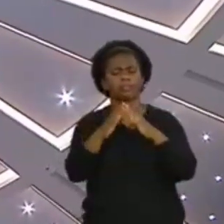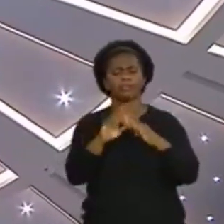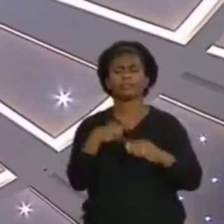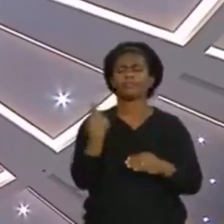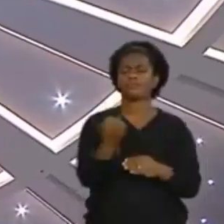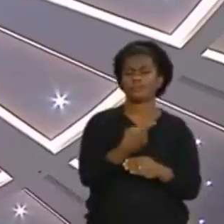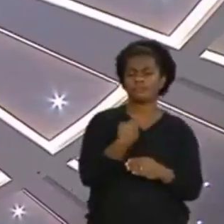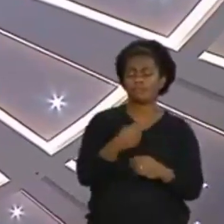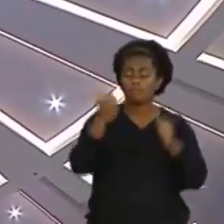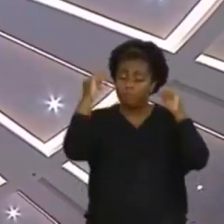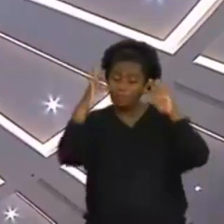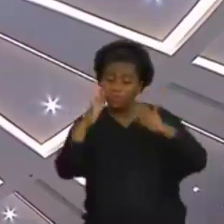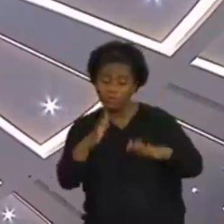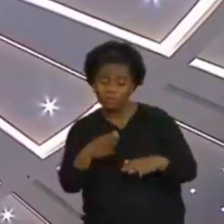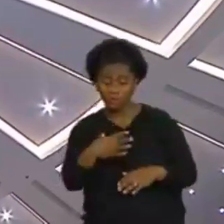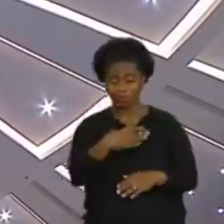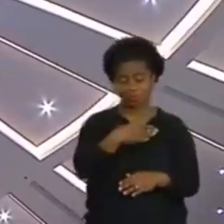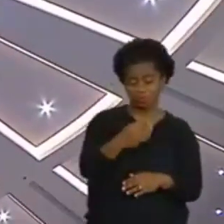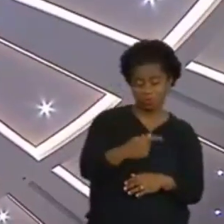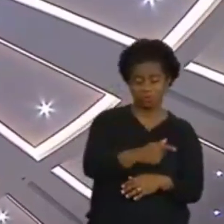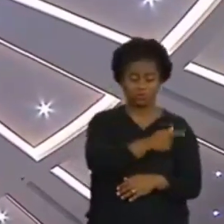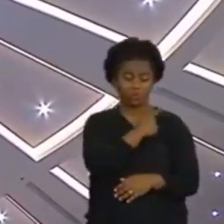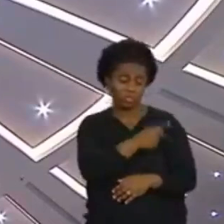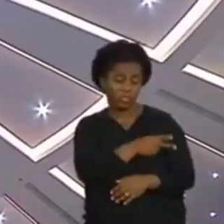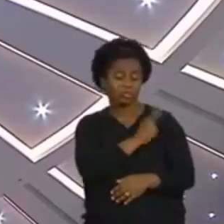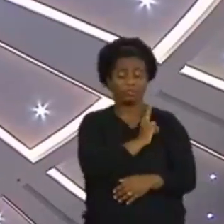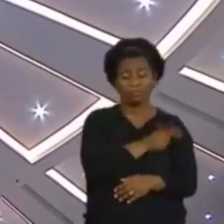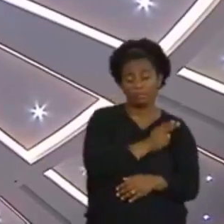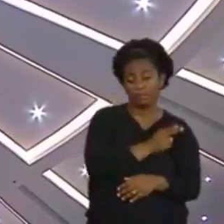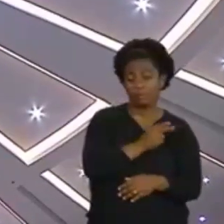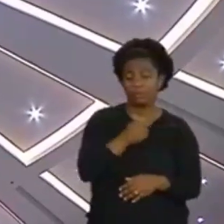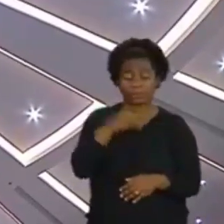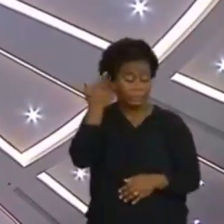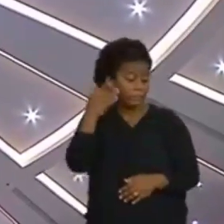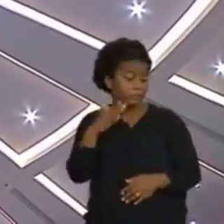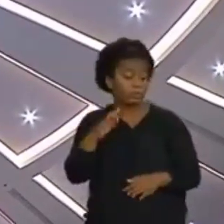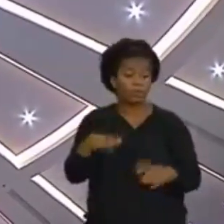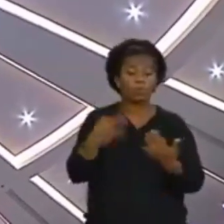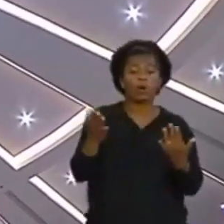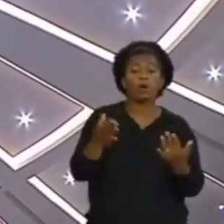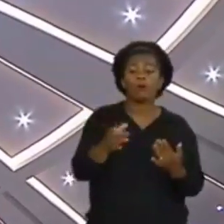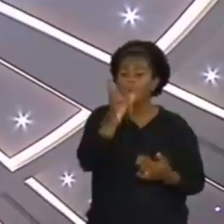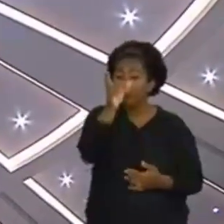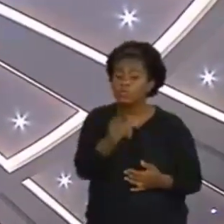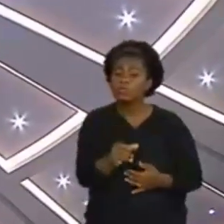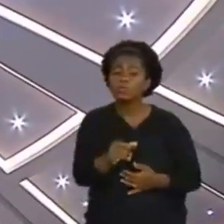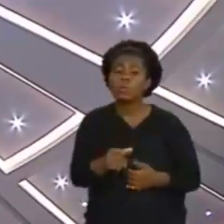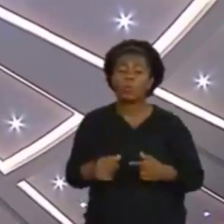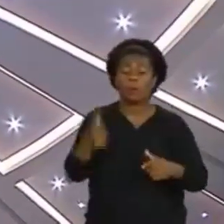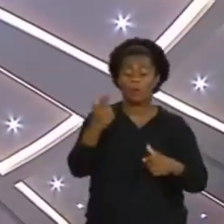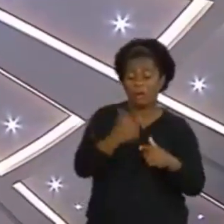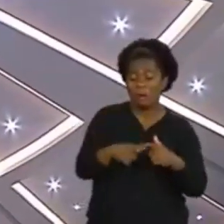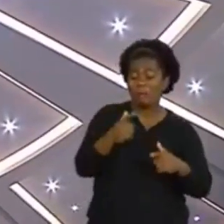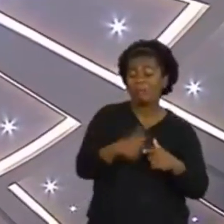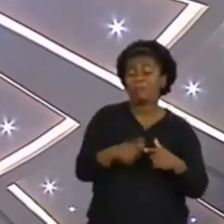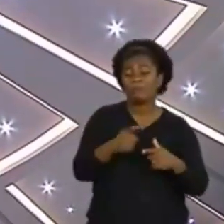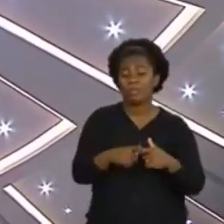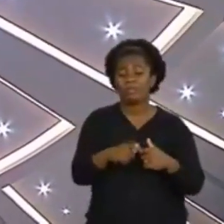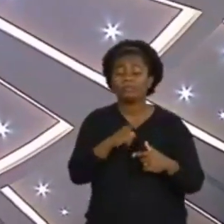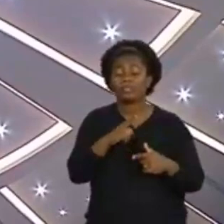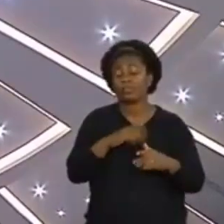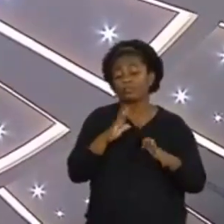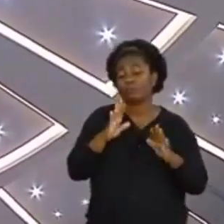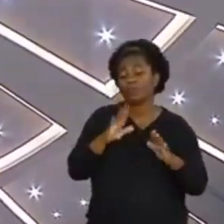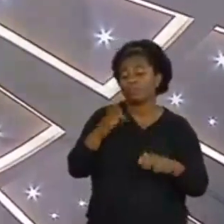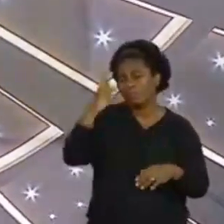nora. Eu não sei quais dão problemas, eu não sei o que se passa dentro dessa família, mas o Senhor sabe. Então